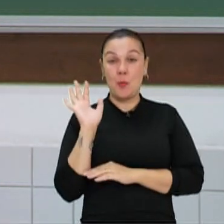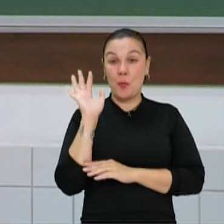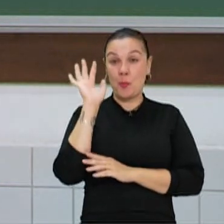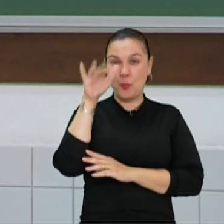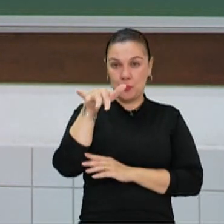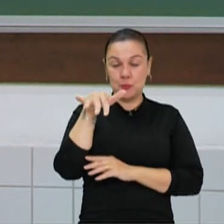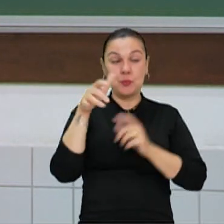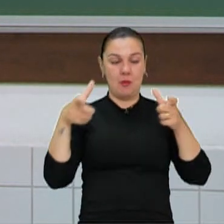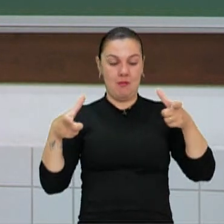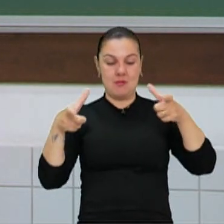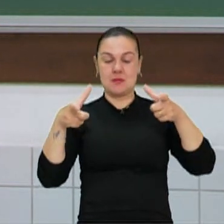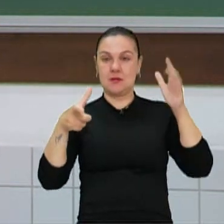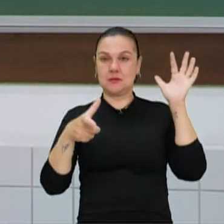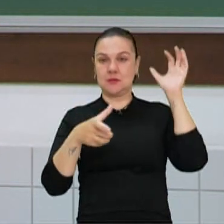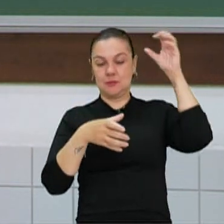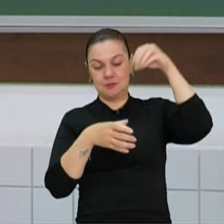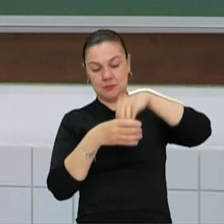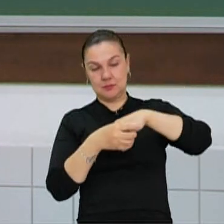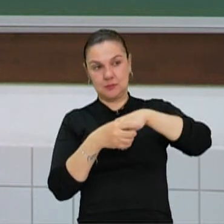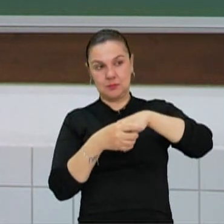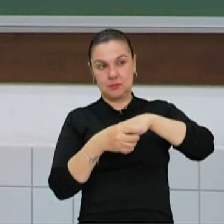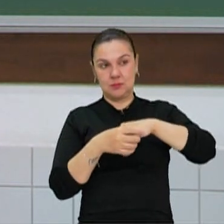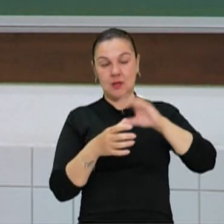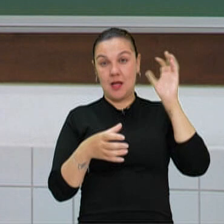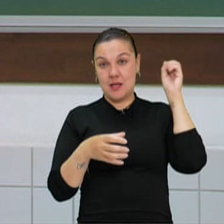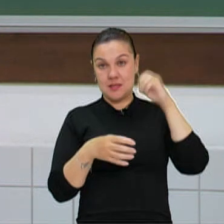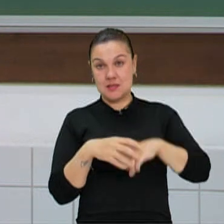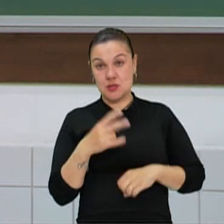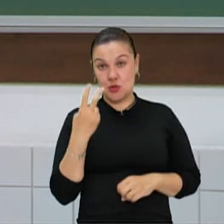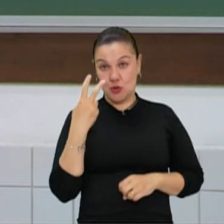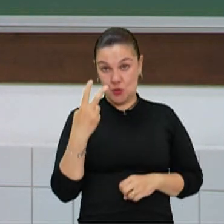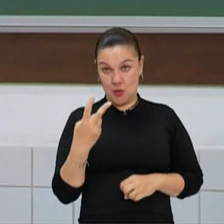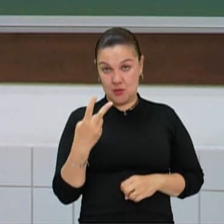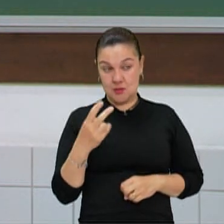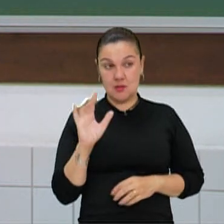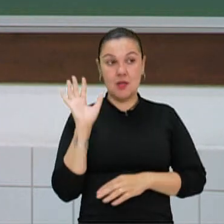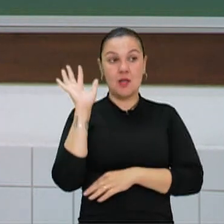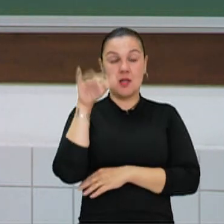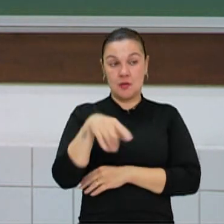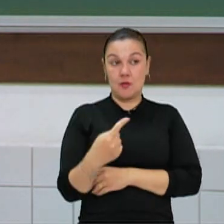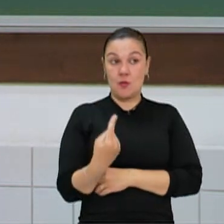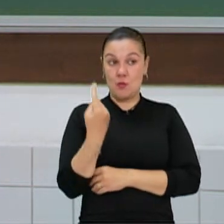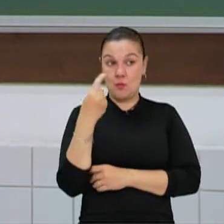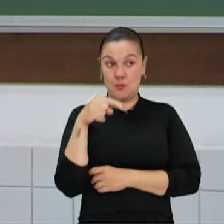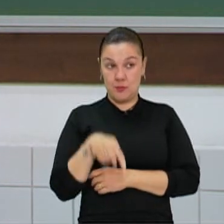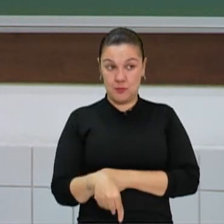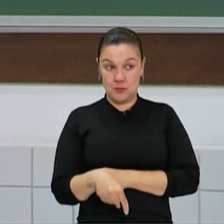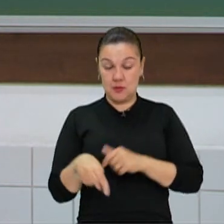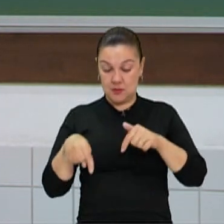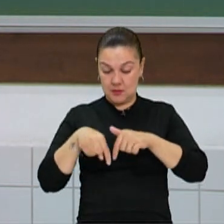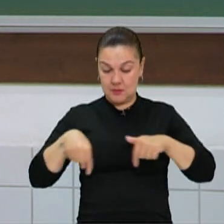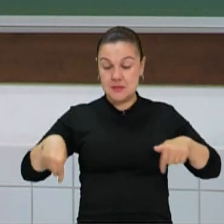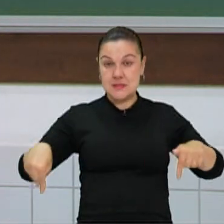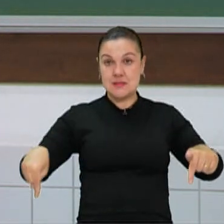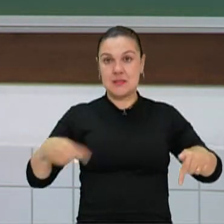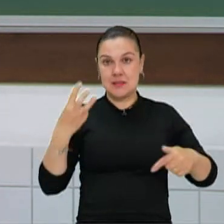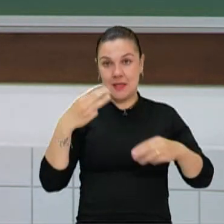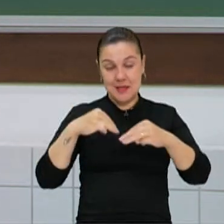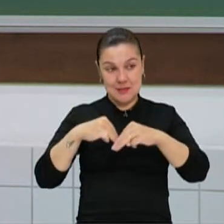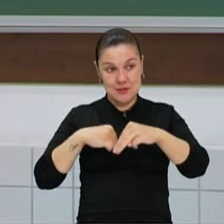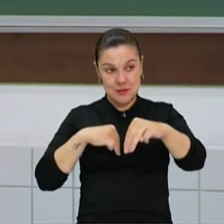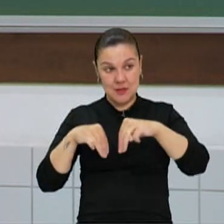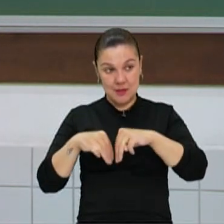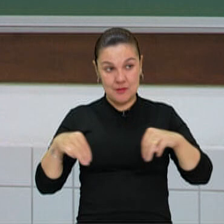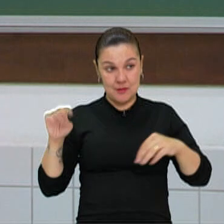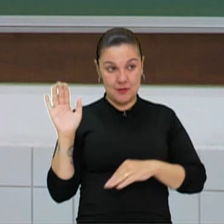é a cesta, né? A cesta vale 2 pontos, arremesso livre é 1 ponto, e a linha lá dos 3 metros, né, que